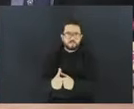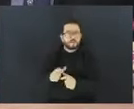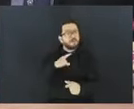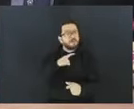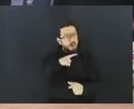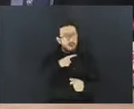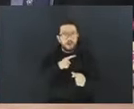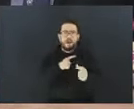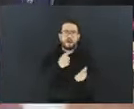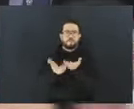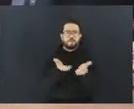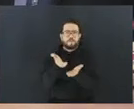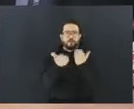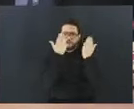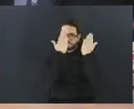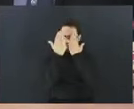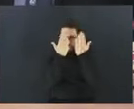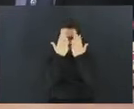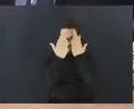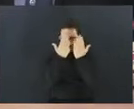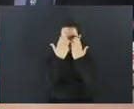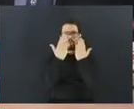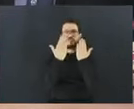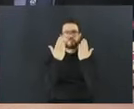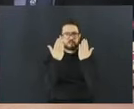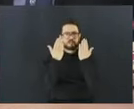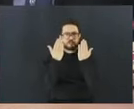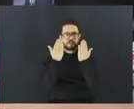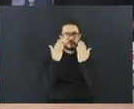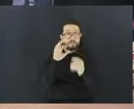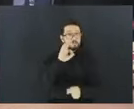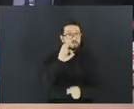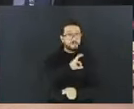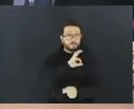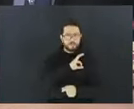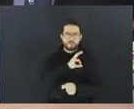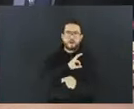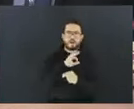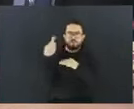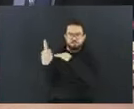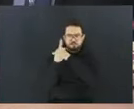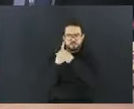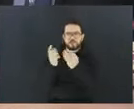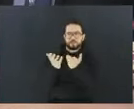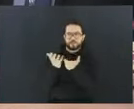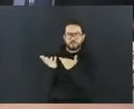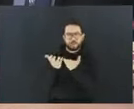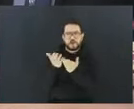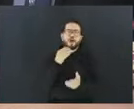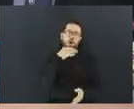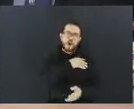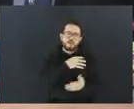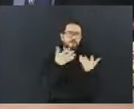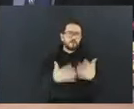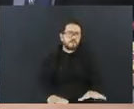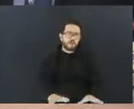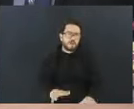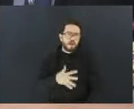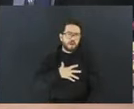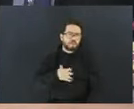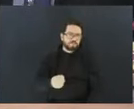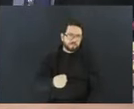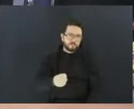nossos policiais e onde esses policiais são tratados. Obviamente que não deveria ocorrer nenhum suicídio, mas ocorrem,